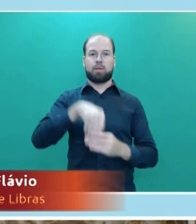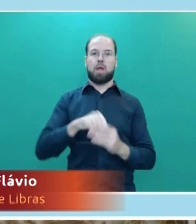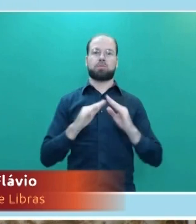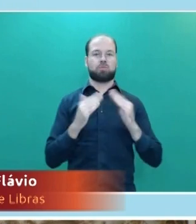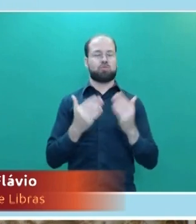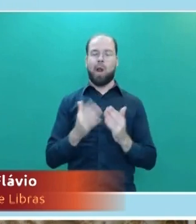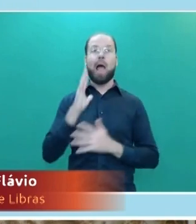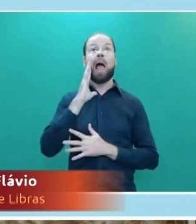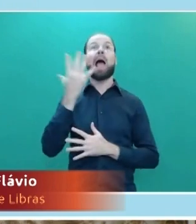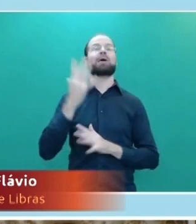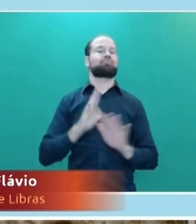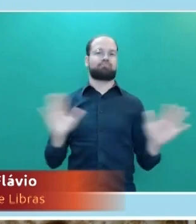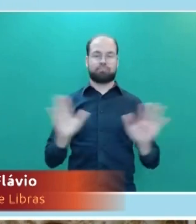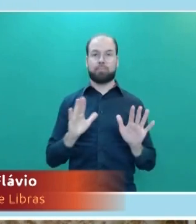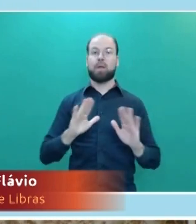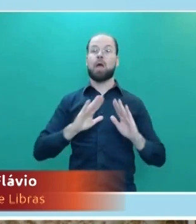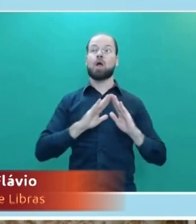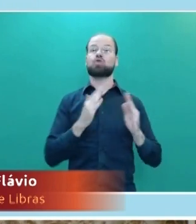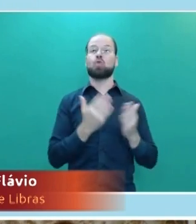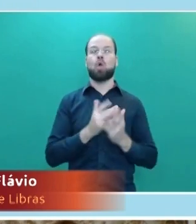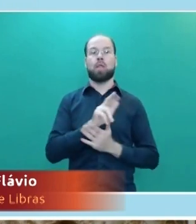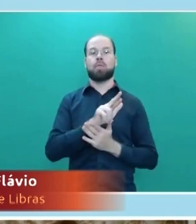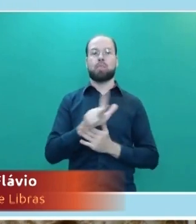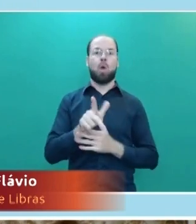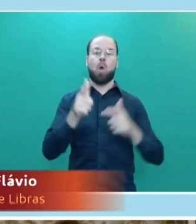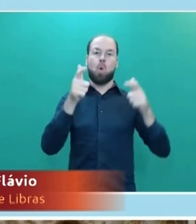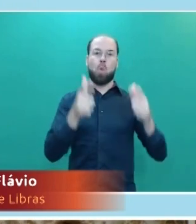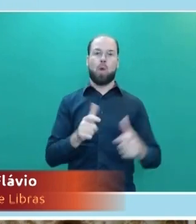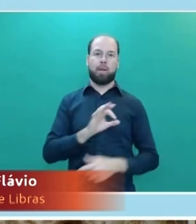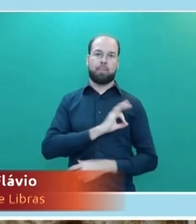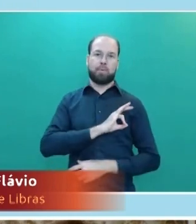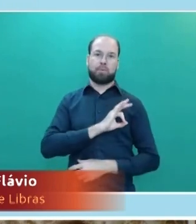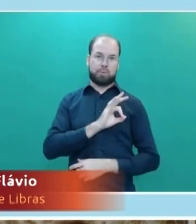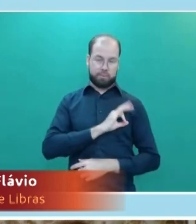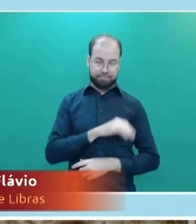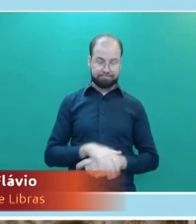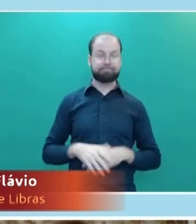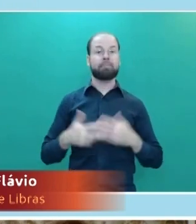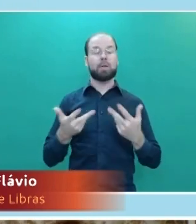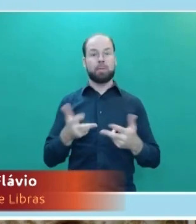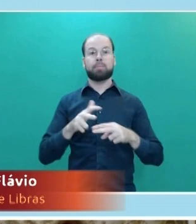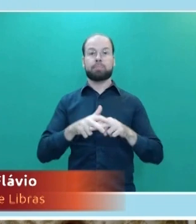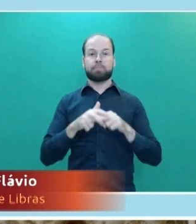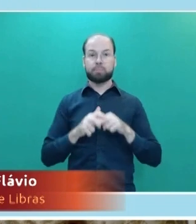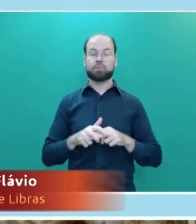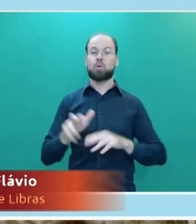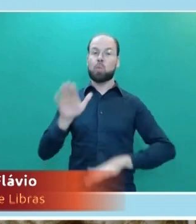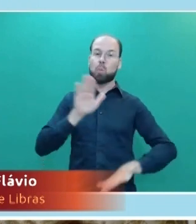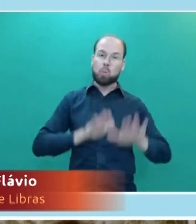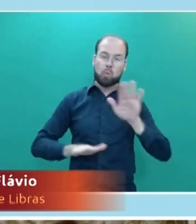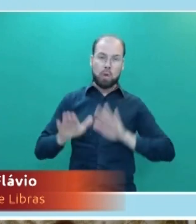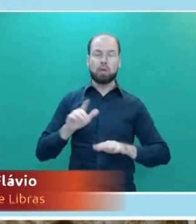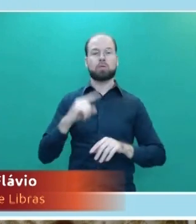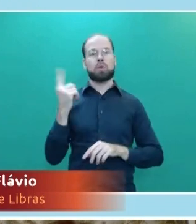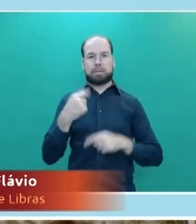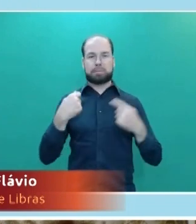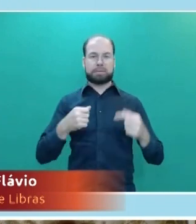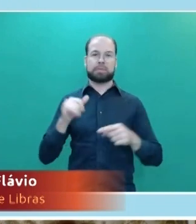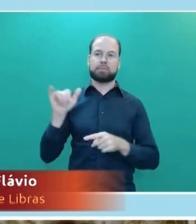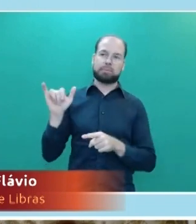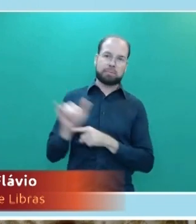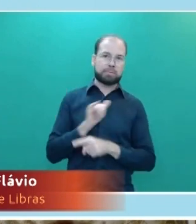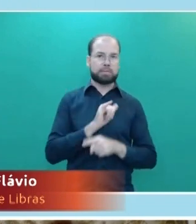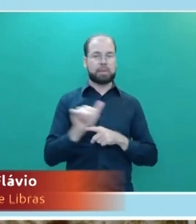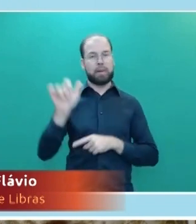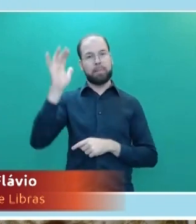lugar de polícia, né? E, portanto, esse cuidado que temos que ter ao tomarmos medidas, ao pensar em